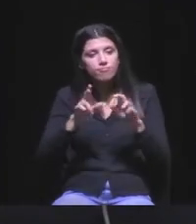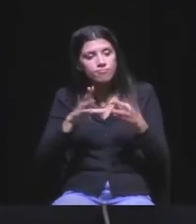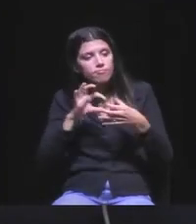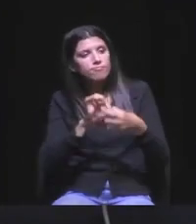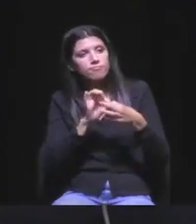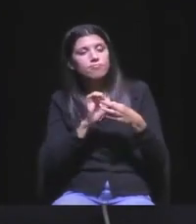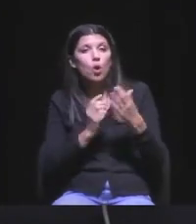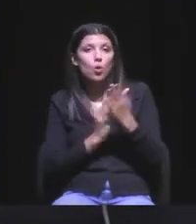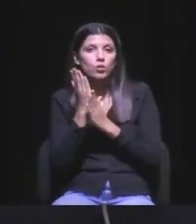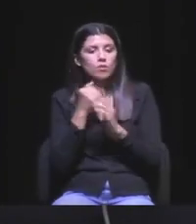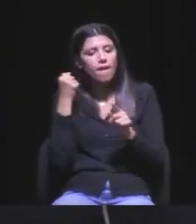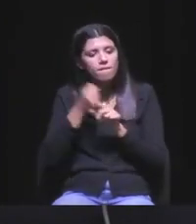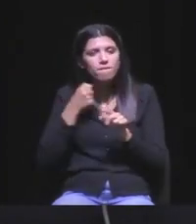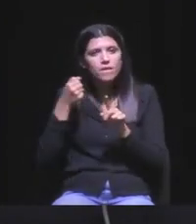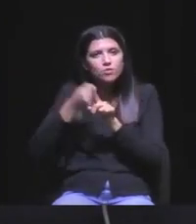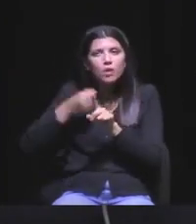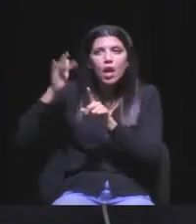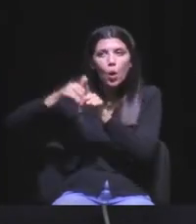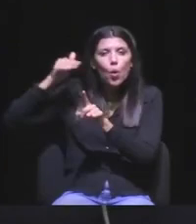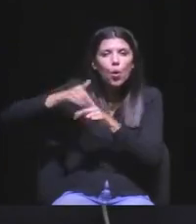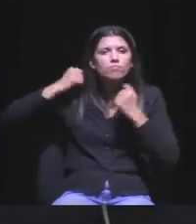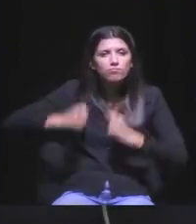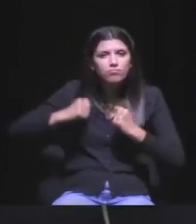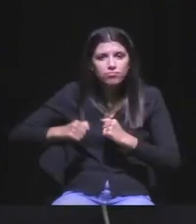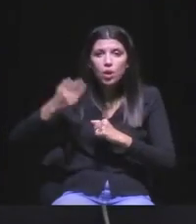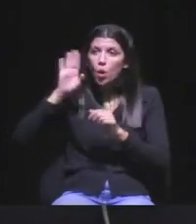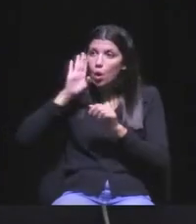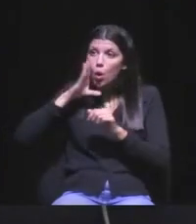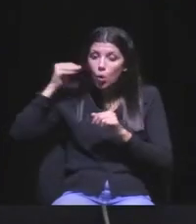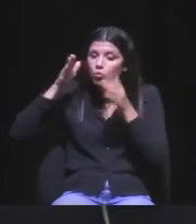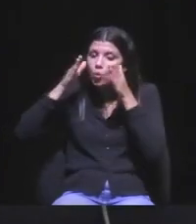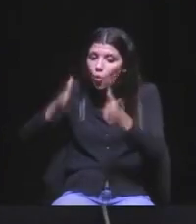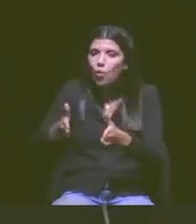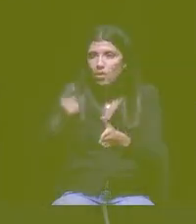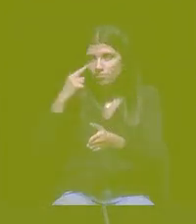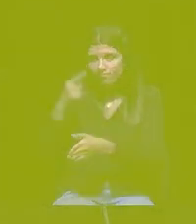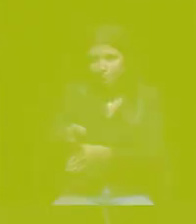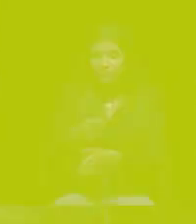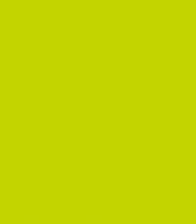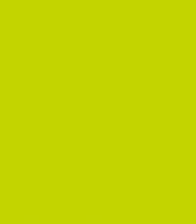para continuarem a insistir e para focarem os adultos naquilo que realmente interessa. Muito obrigada.